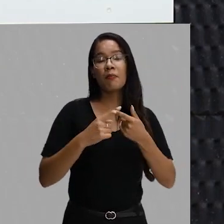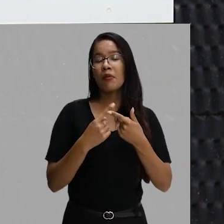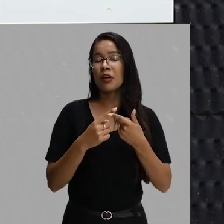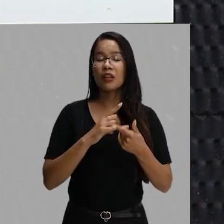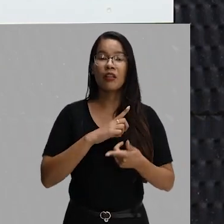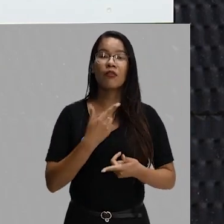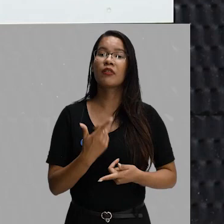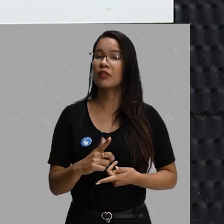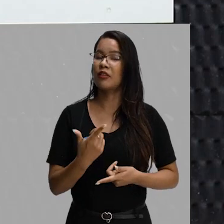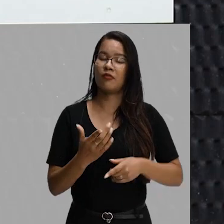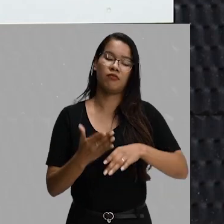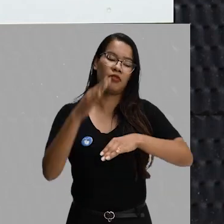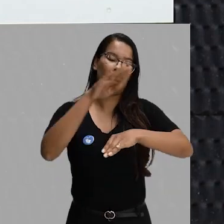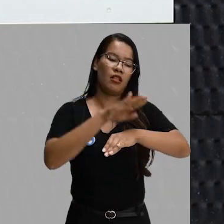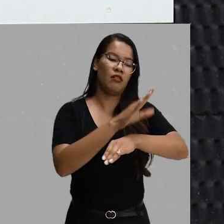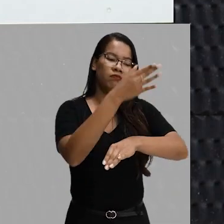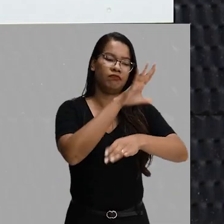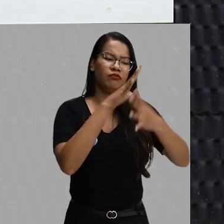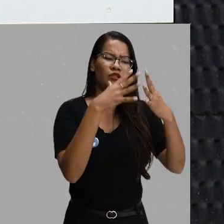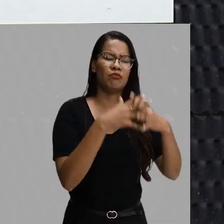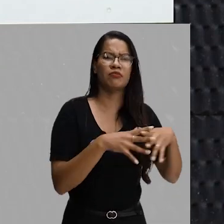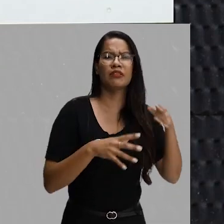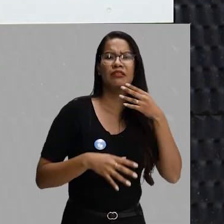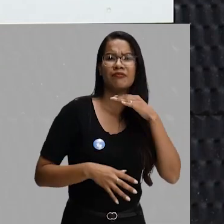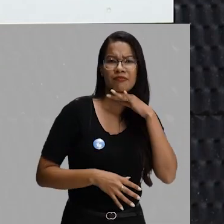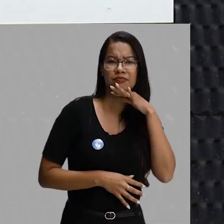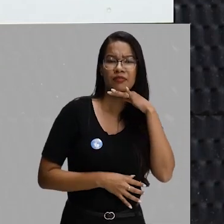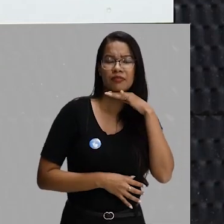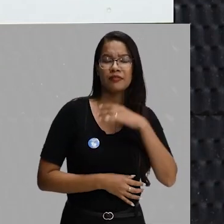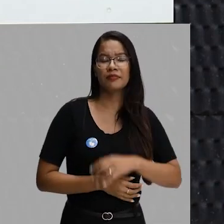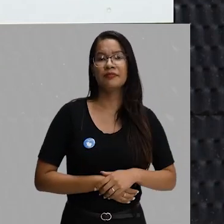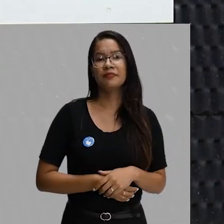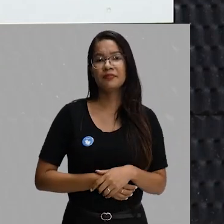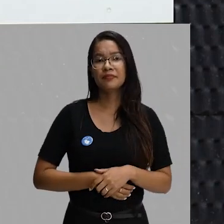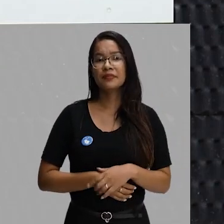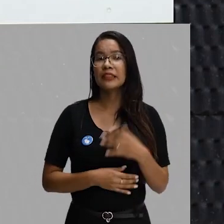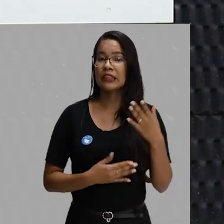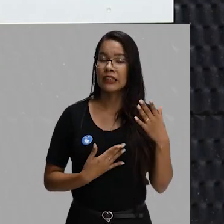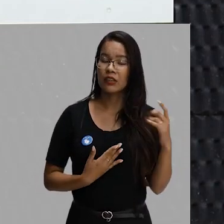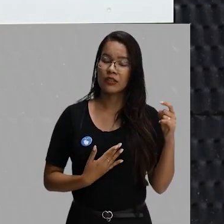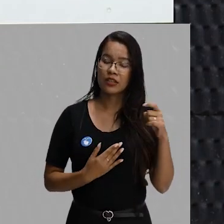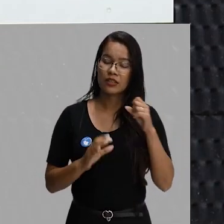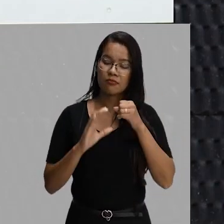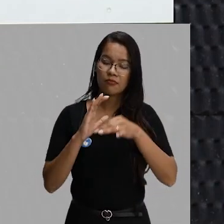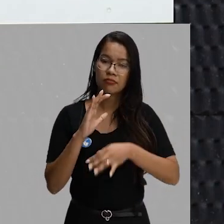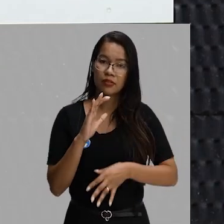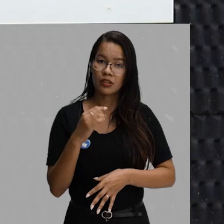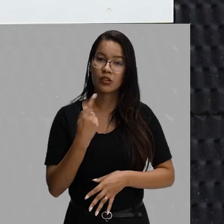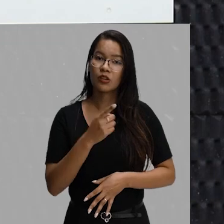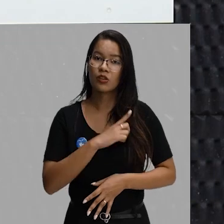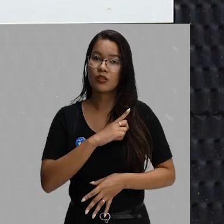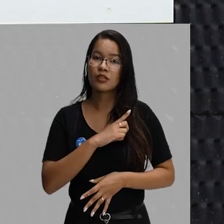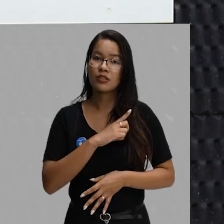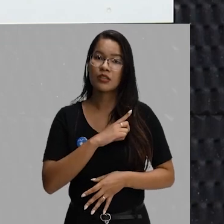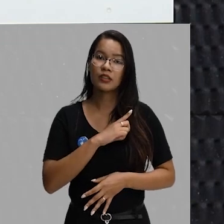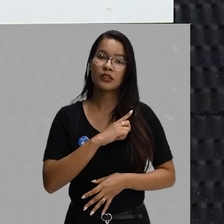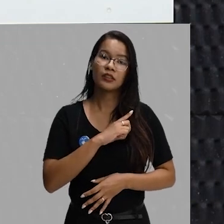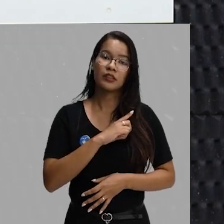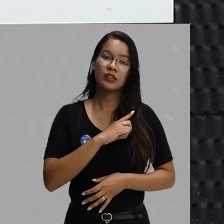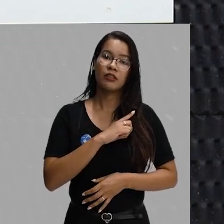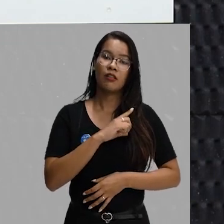tão íngreme, ele não possui um relevo tão acidentado. Então, nesse aspecto, nós